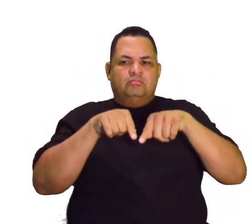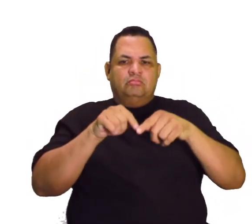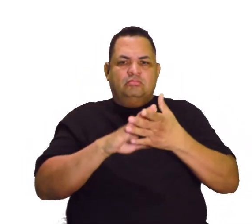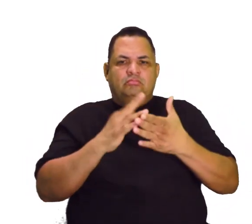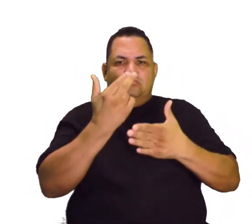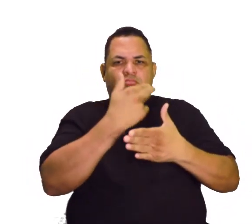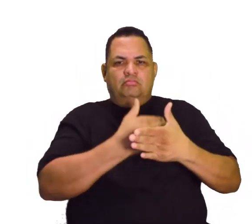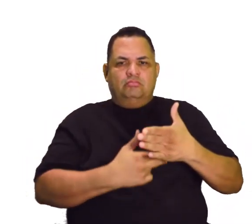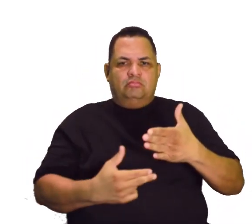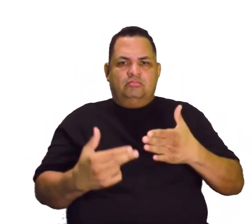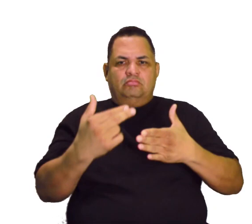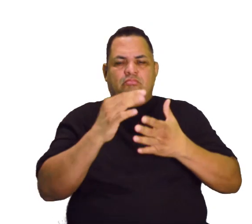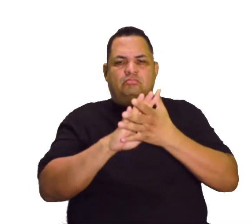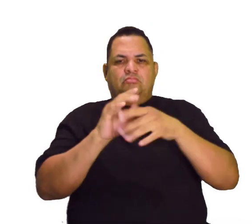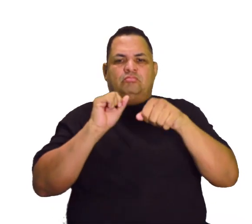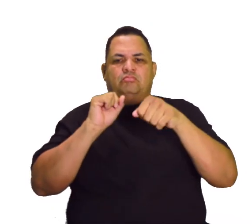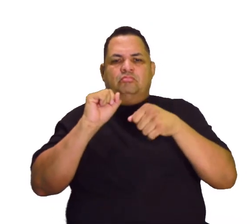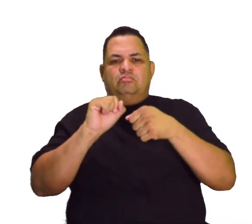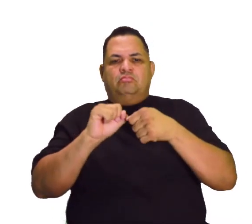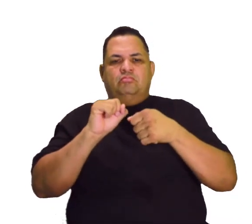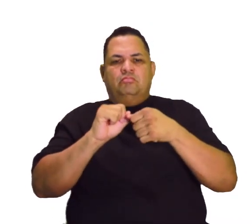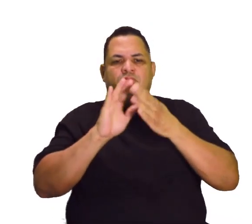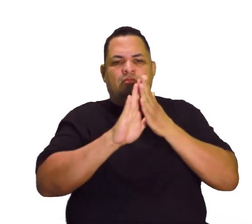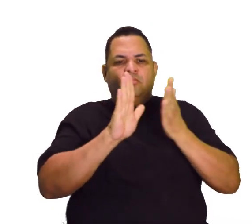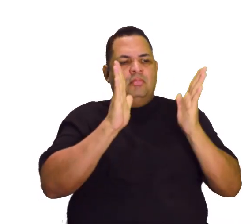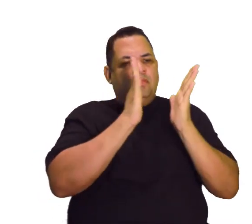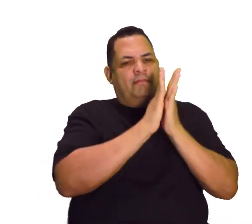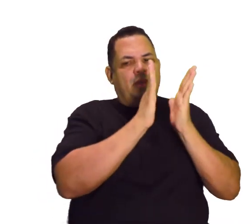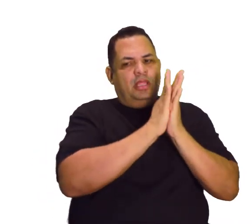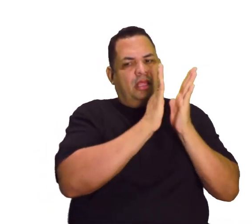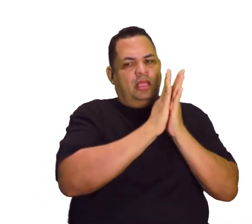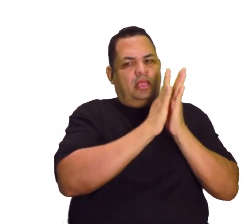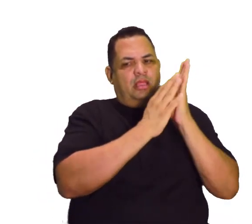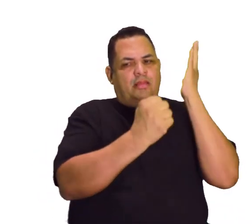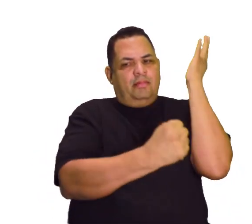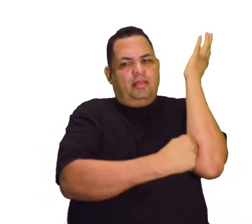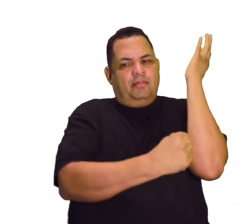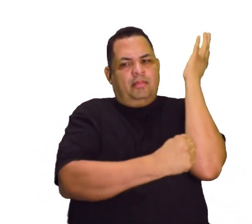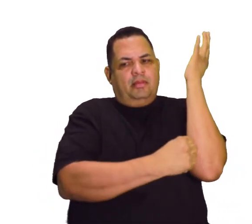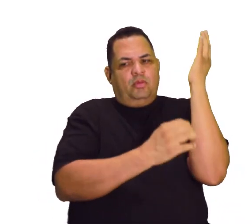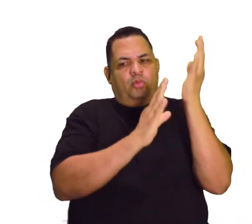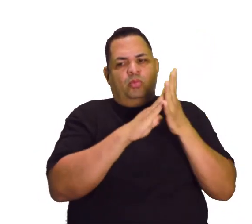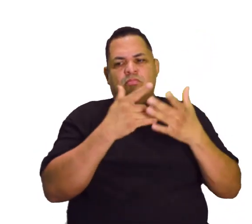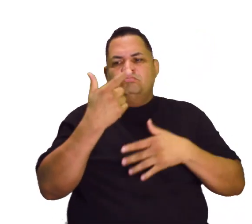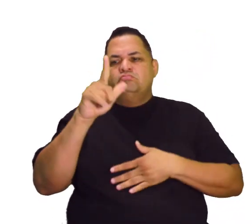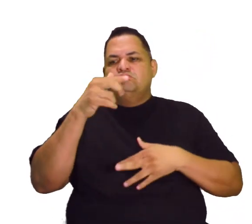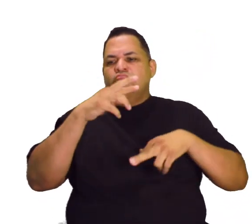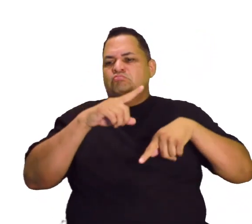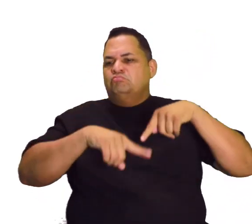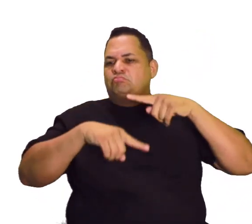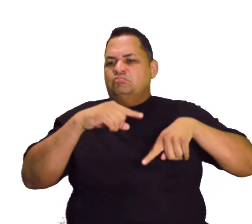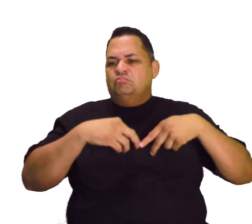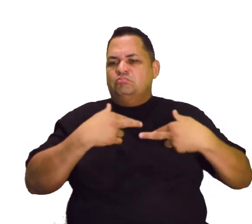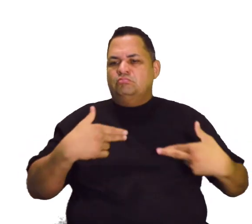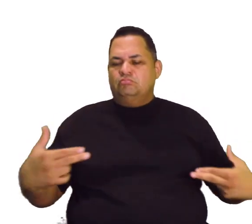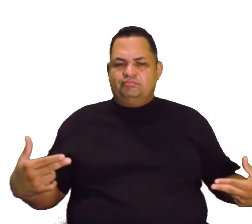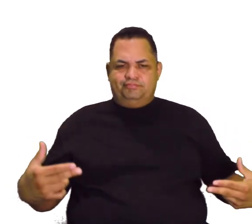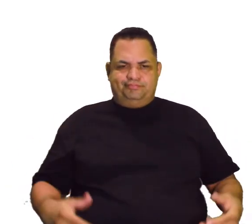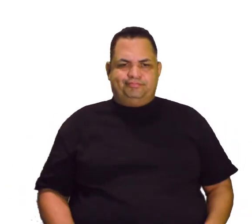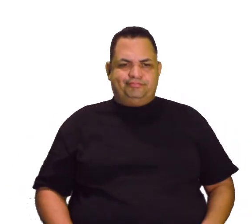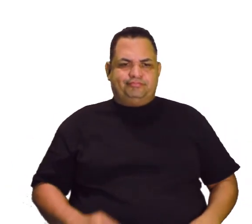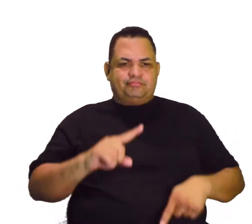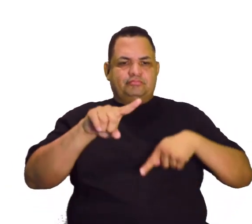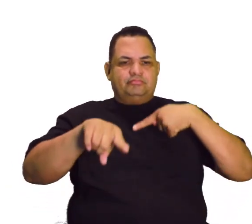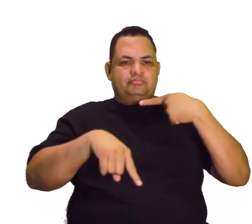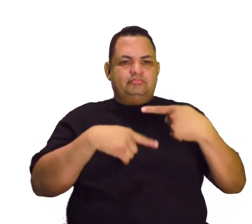de desenhos, feito em uma placa, que pode ser de madeira, pode ser de outros materiais, né?